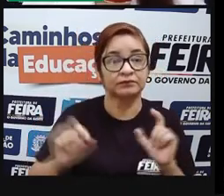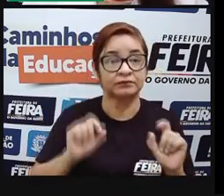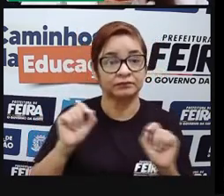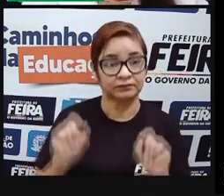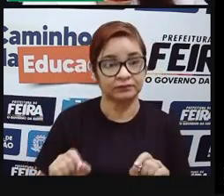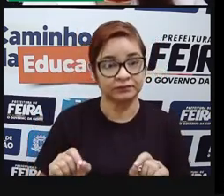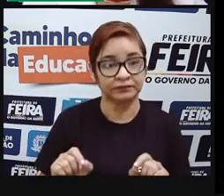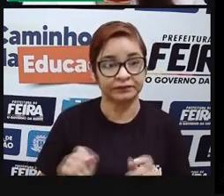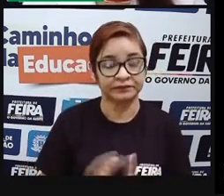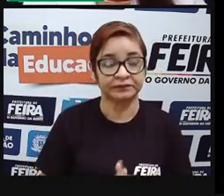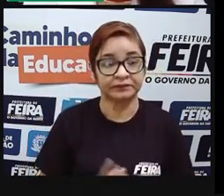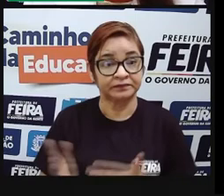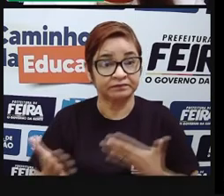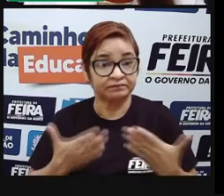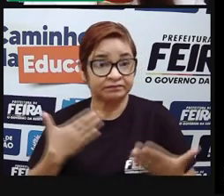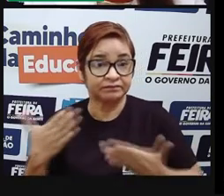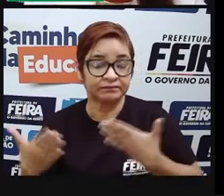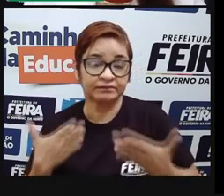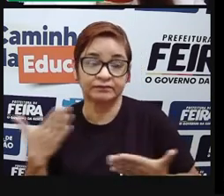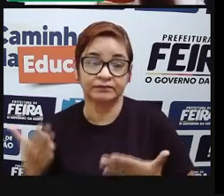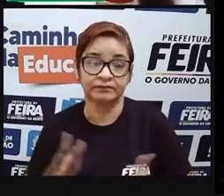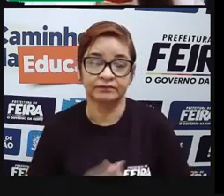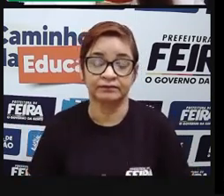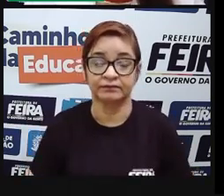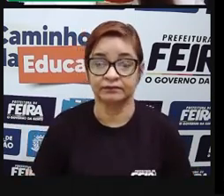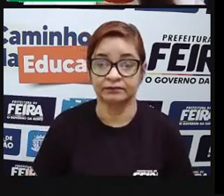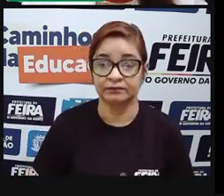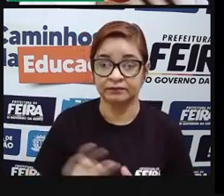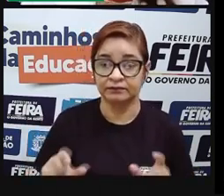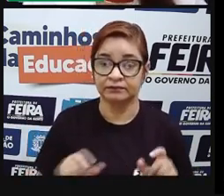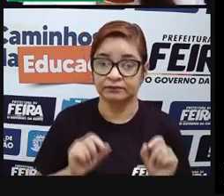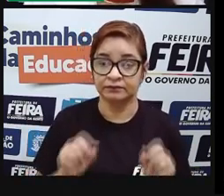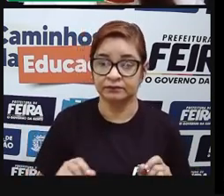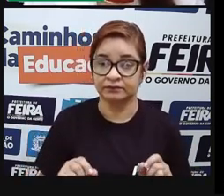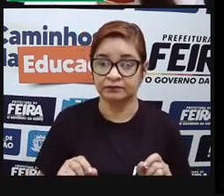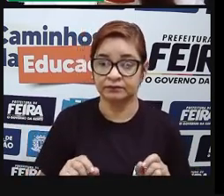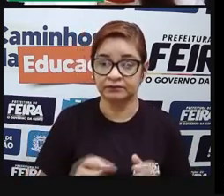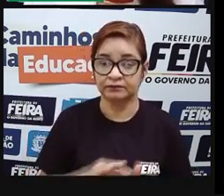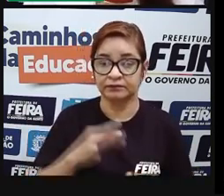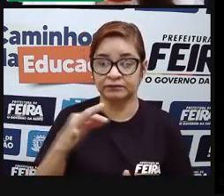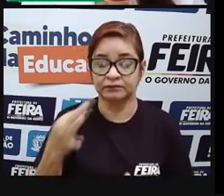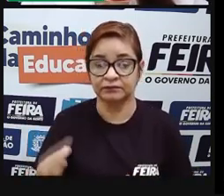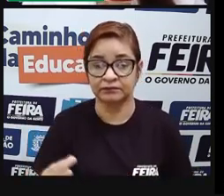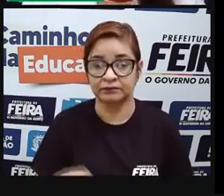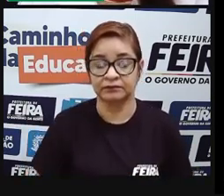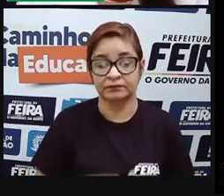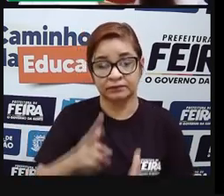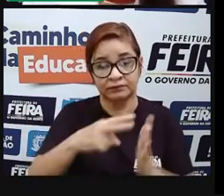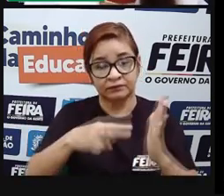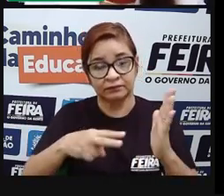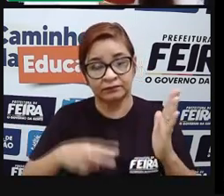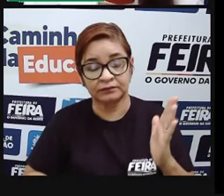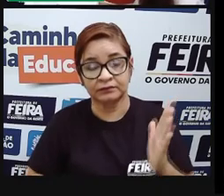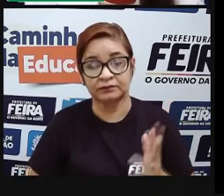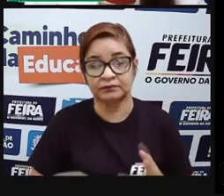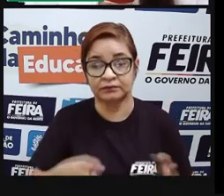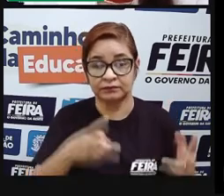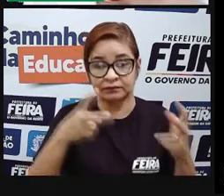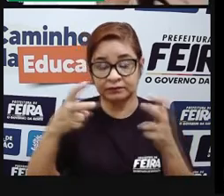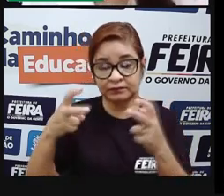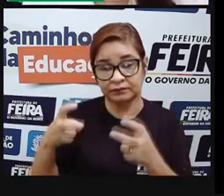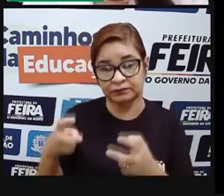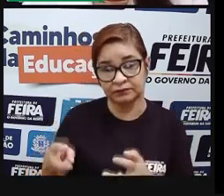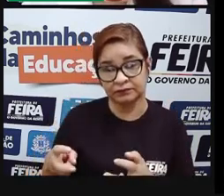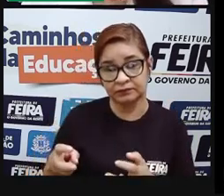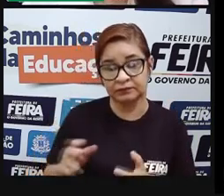em relação a gente tem aí alguns pontos para gente analisar a gente observa pela